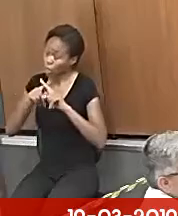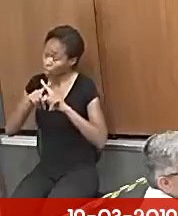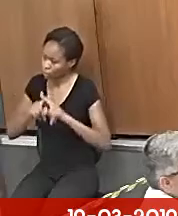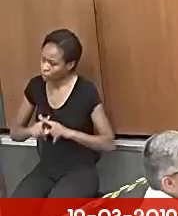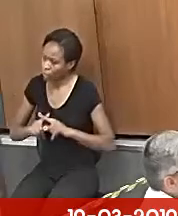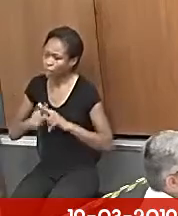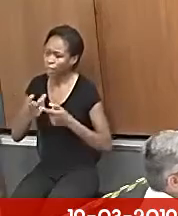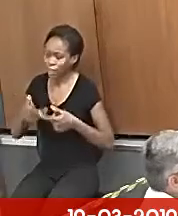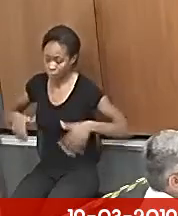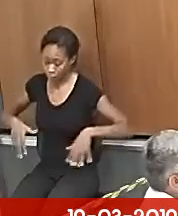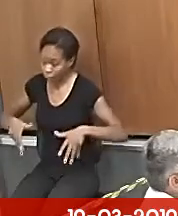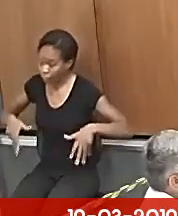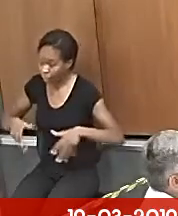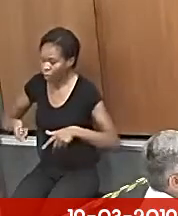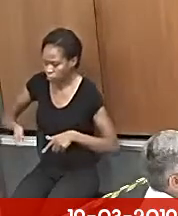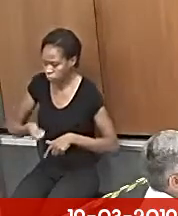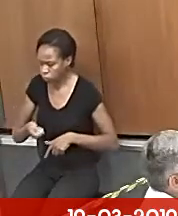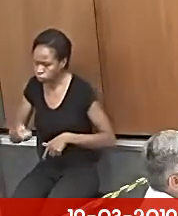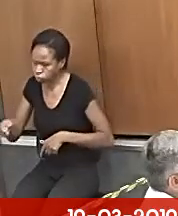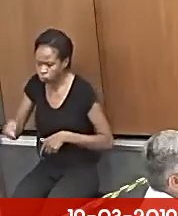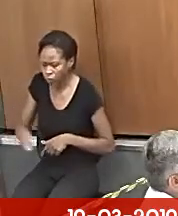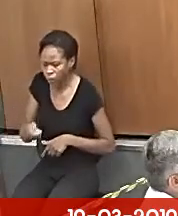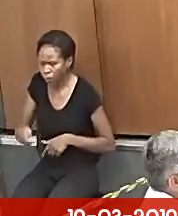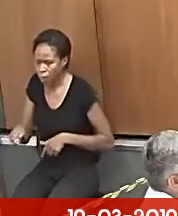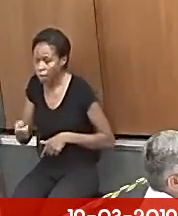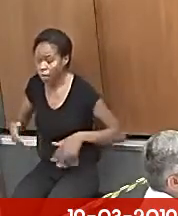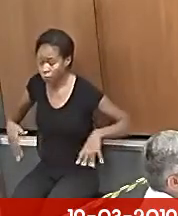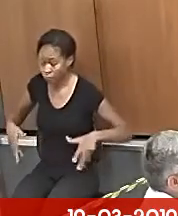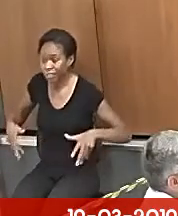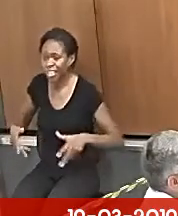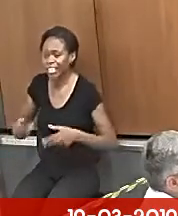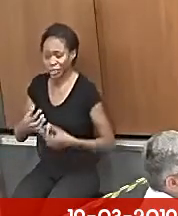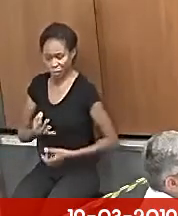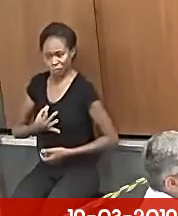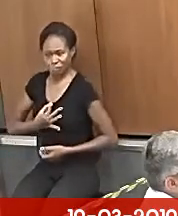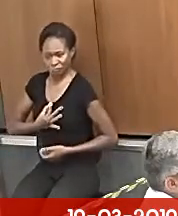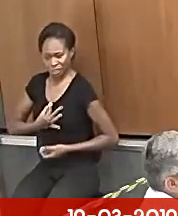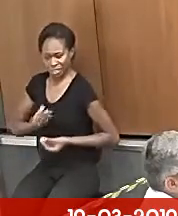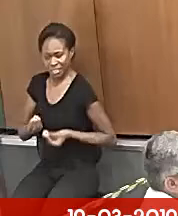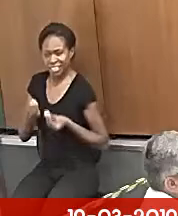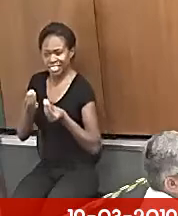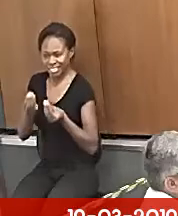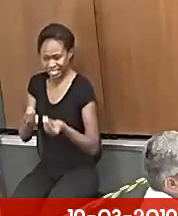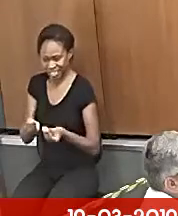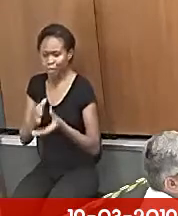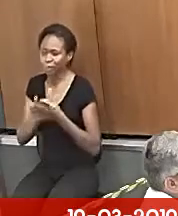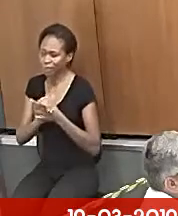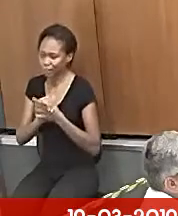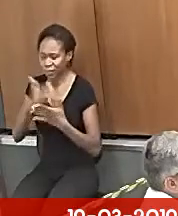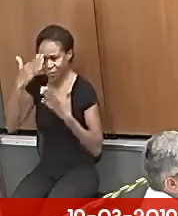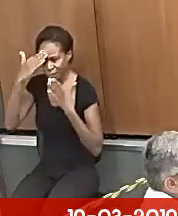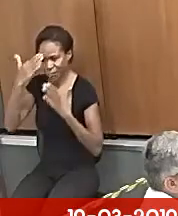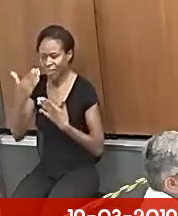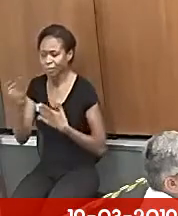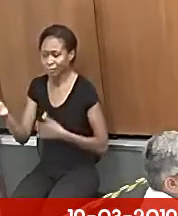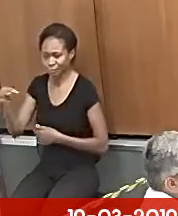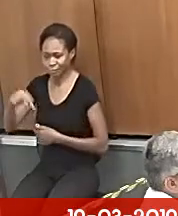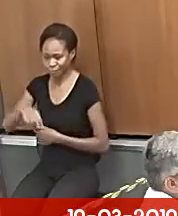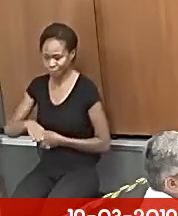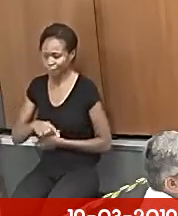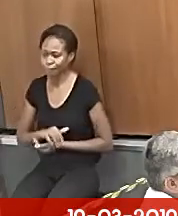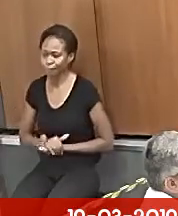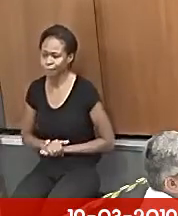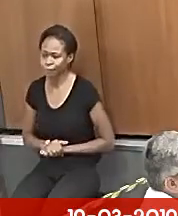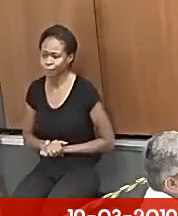bb tivemos juntos lá tive vontade de entregar as medalhas né os campeões então parabéns e obrigado pela presença e léo kothe já